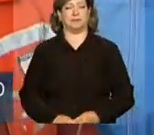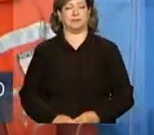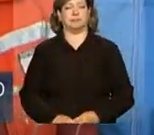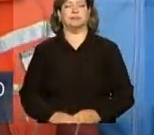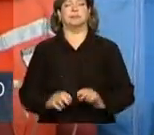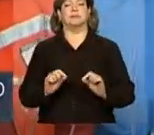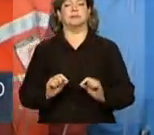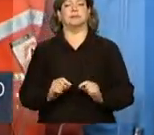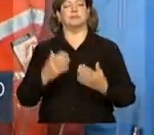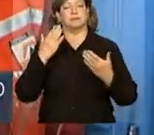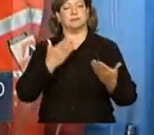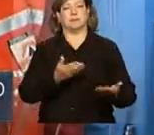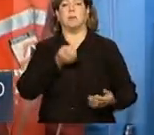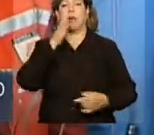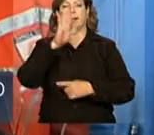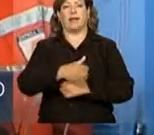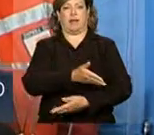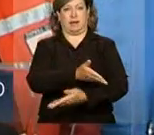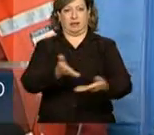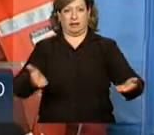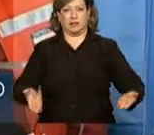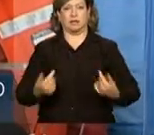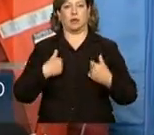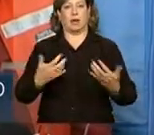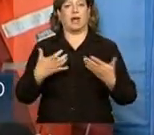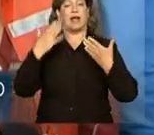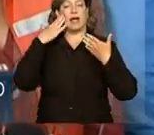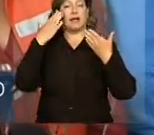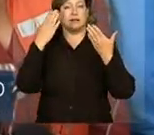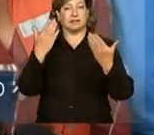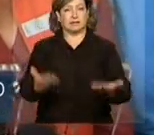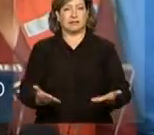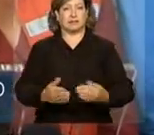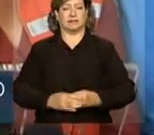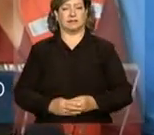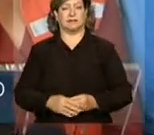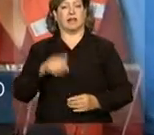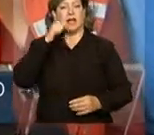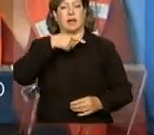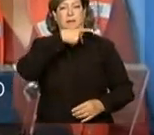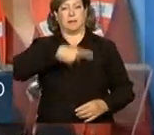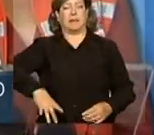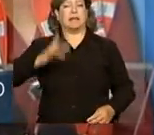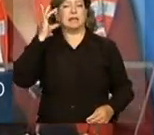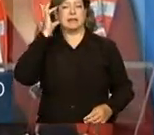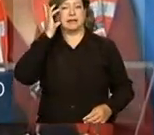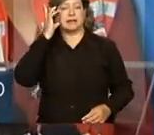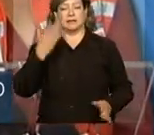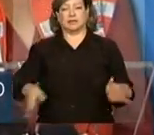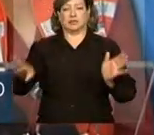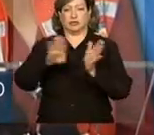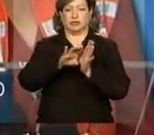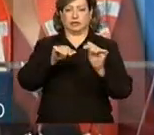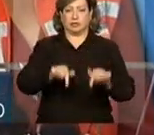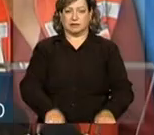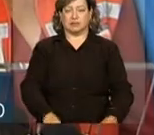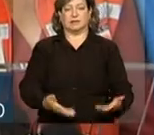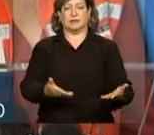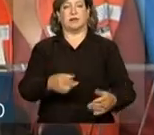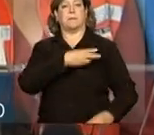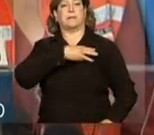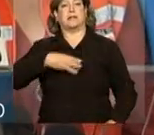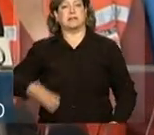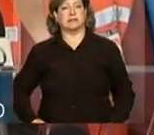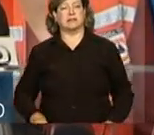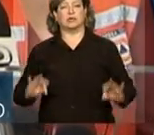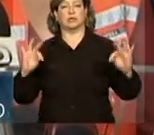Gente, boa tarde a vocês. Quero agradecer a presença da presidente Dilma, dos ministros, de